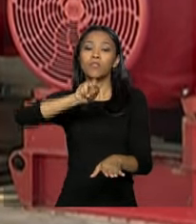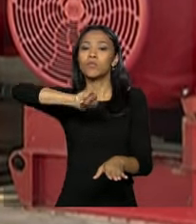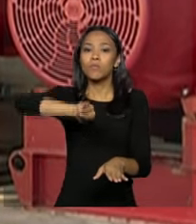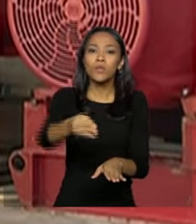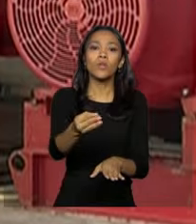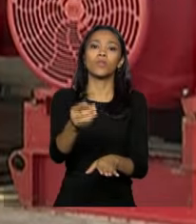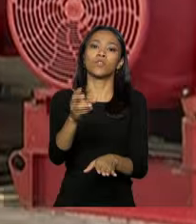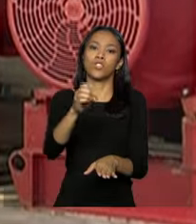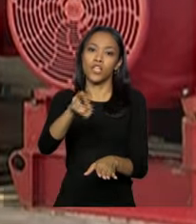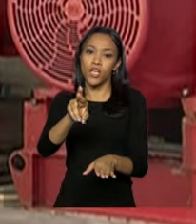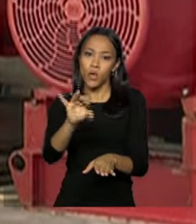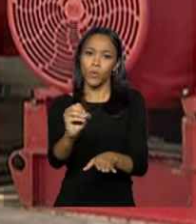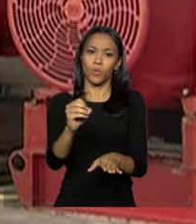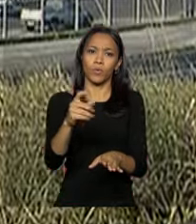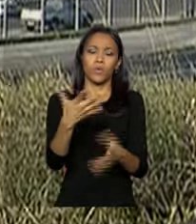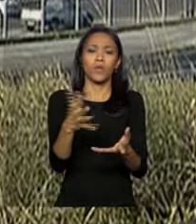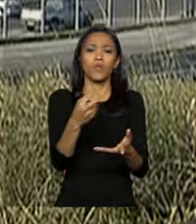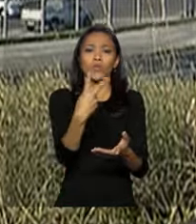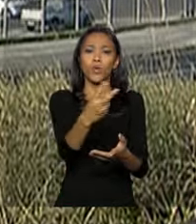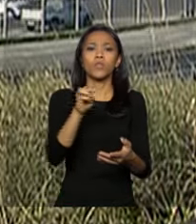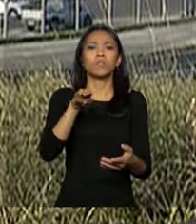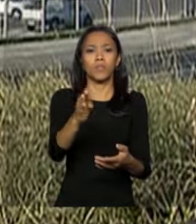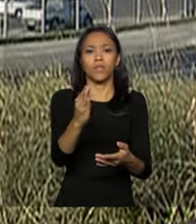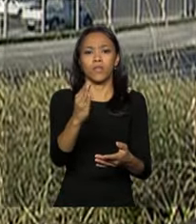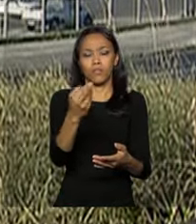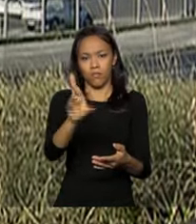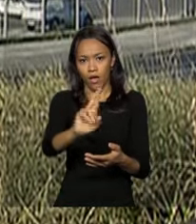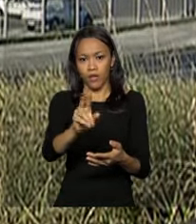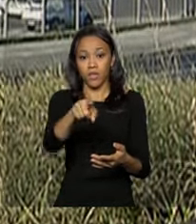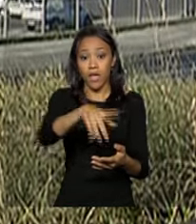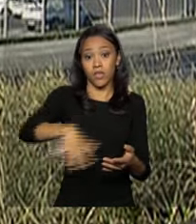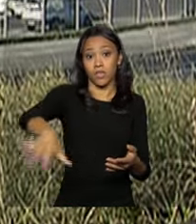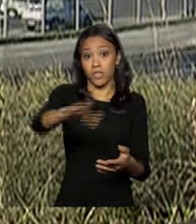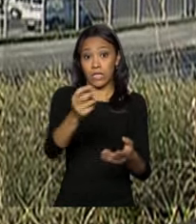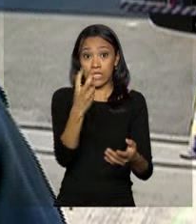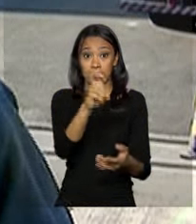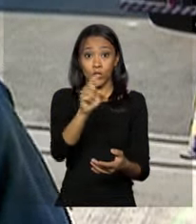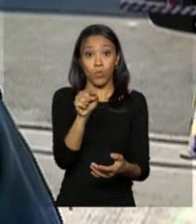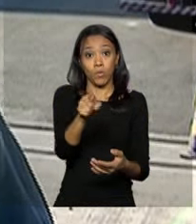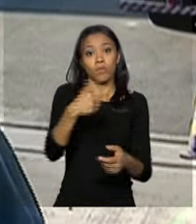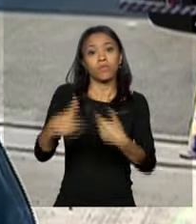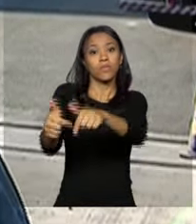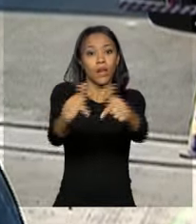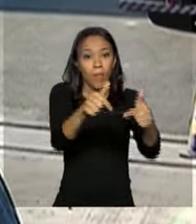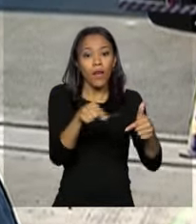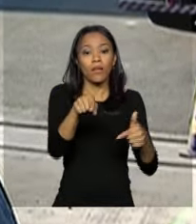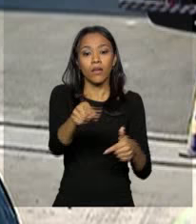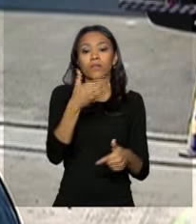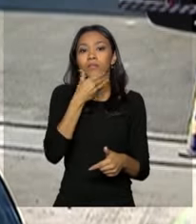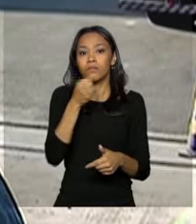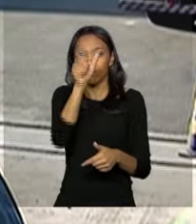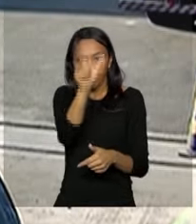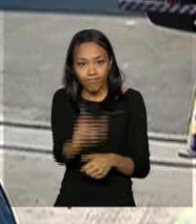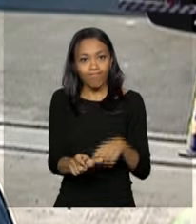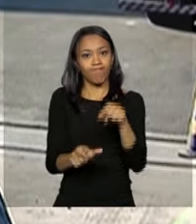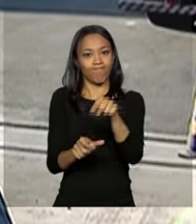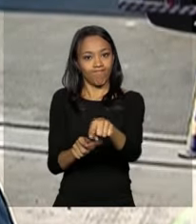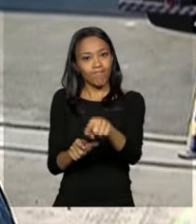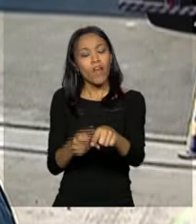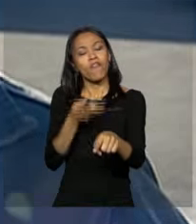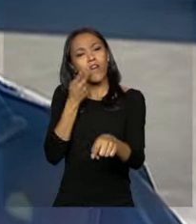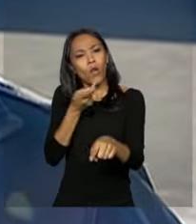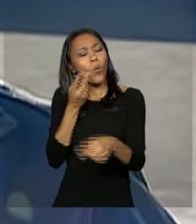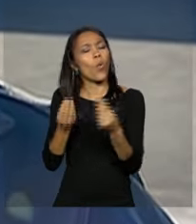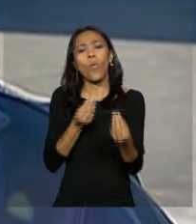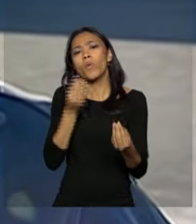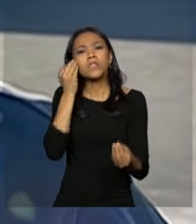quase 2 bilhões de reais. Durante a construção, o polo gerou 5 mil empregos. O ajudante prático Arthur Williams de Melo conta como